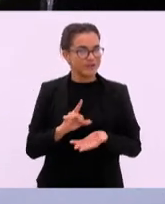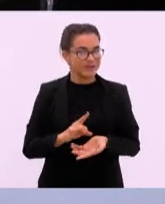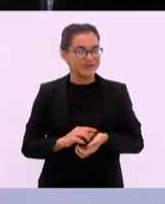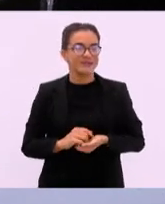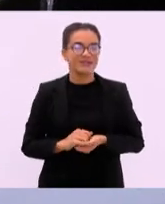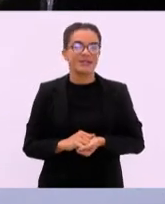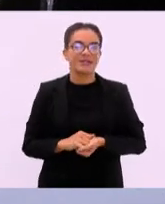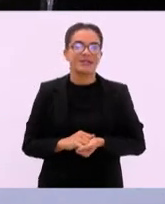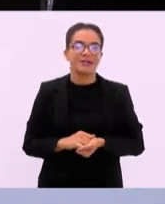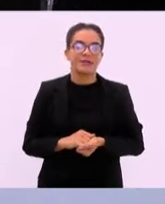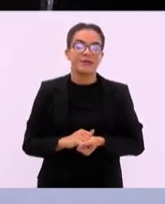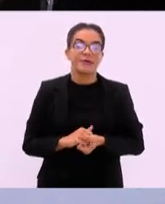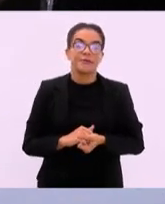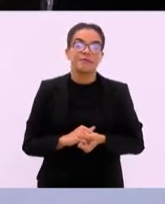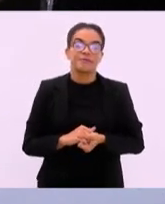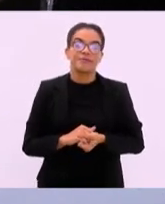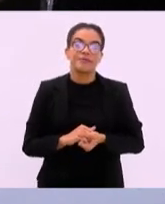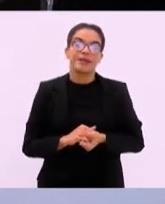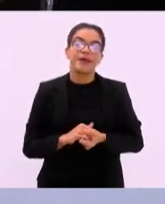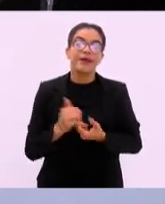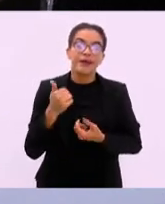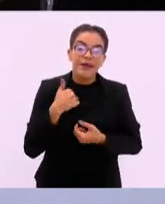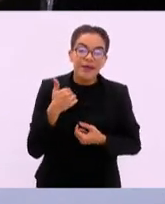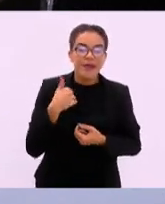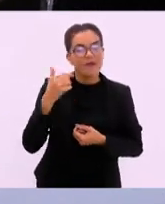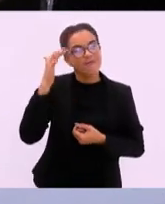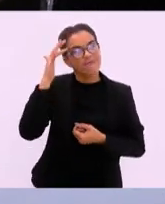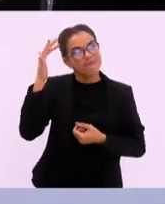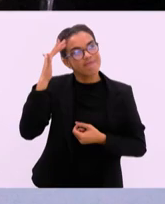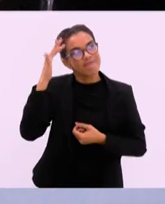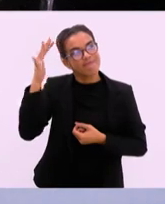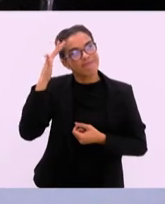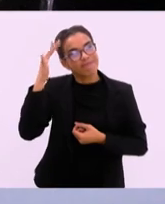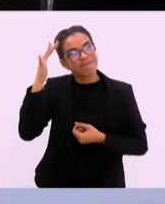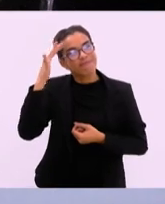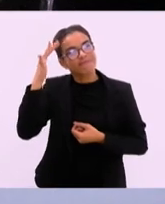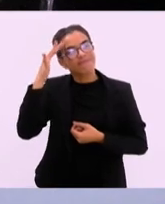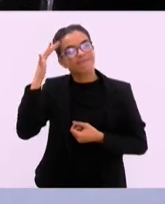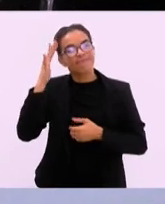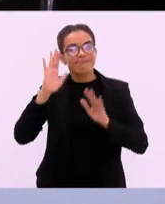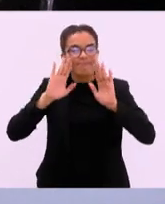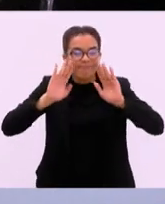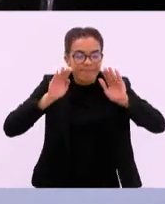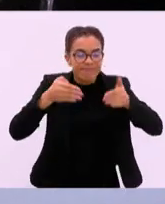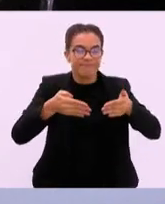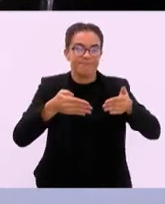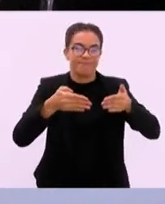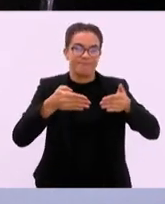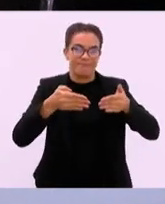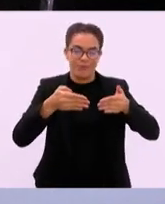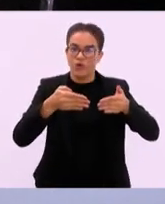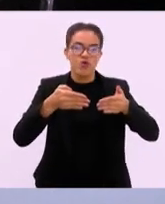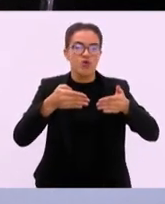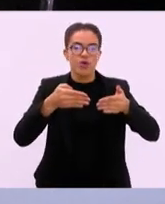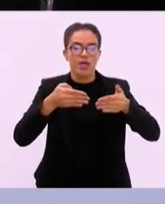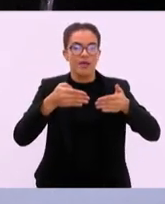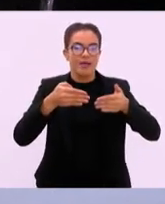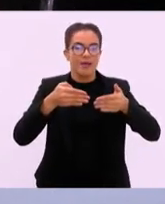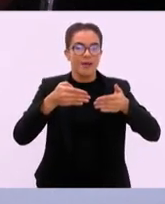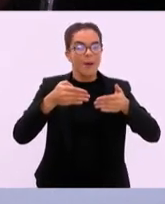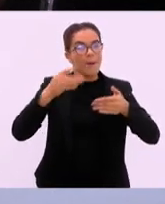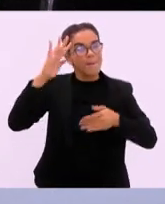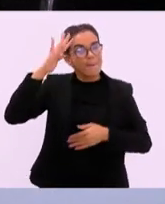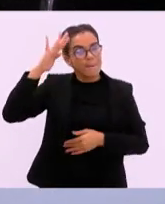Eu me atrelo mais, deputado Amorim, à vertente defendida pelo